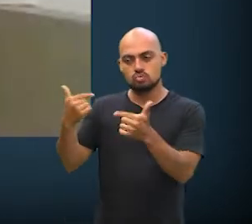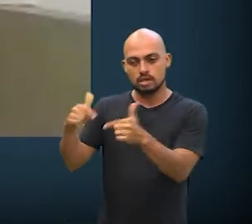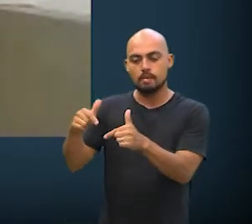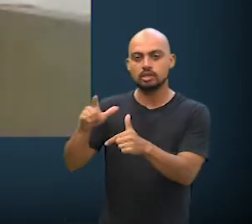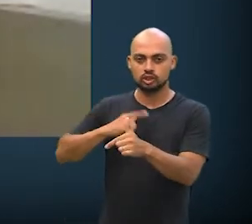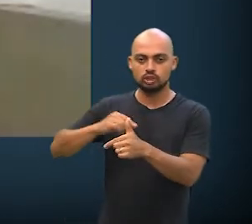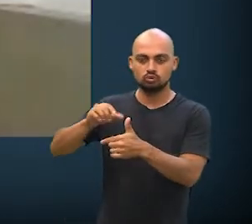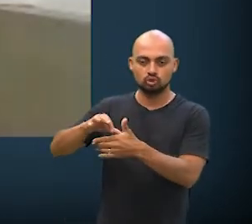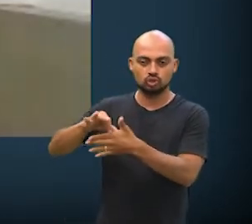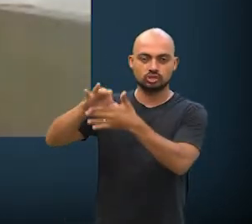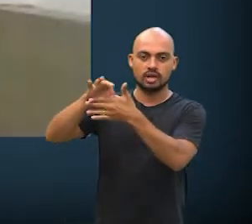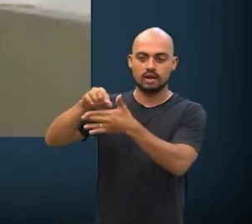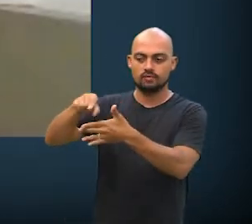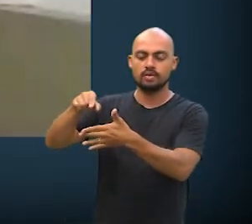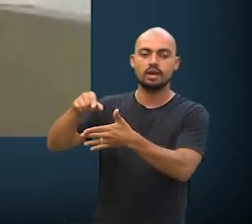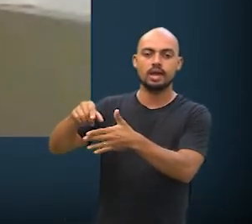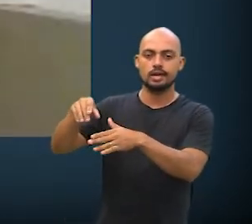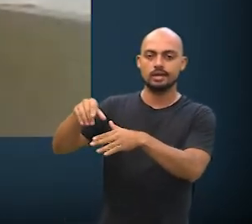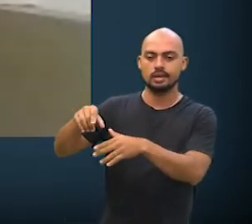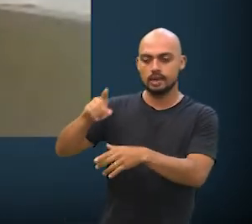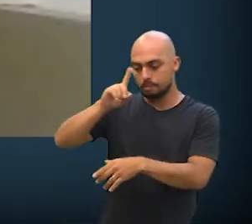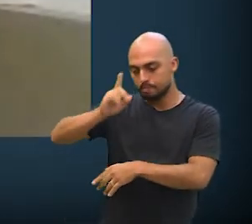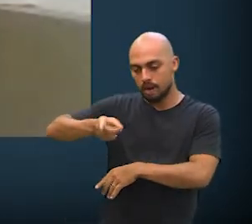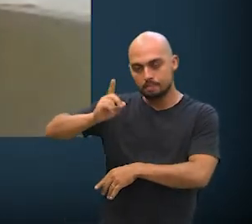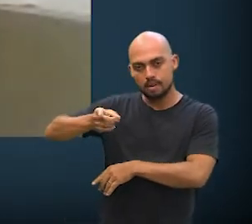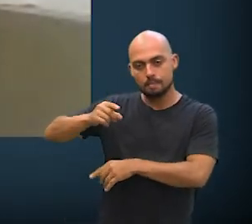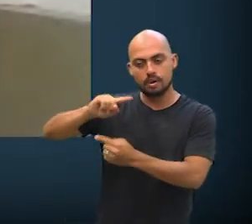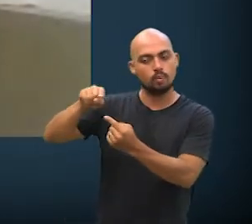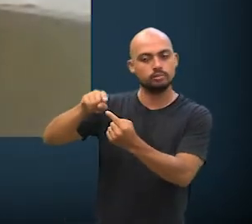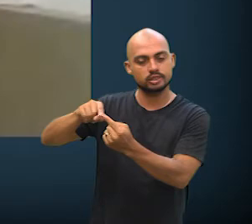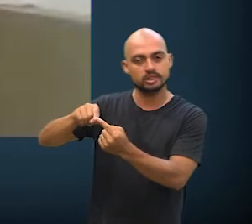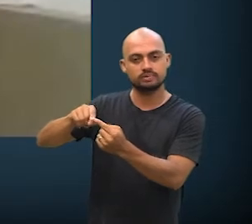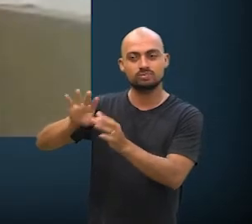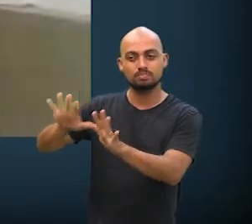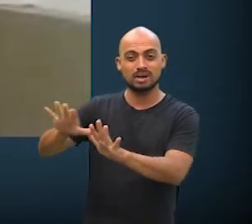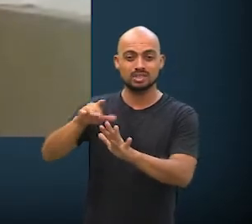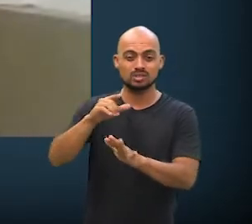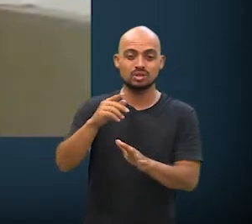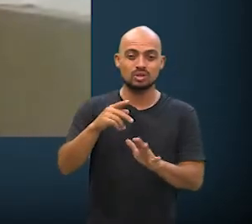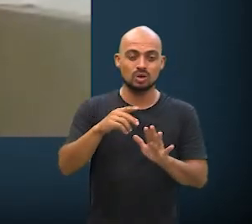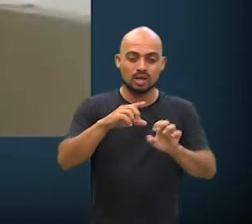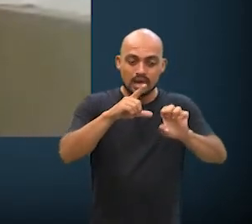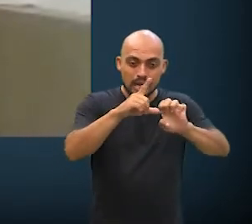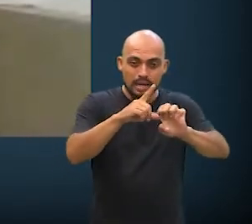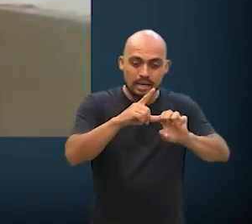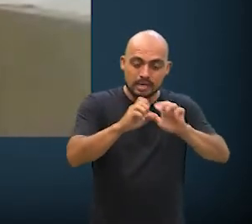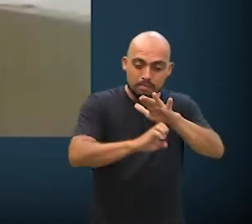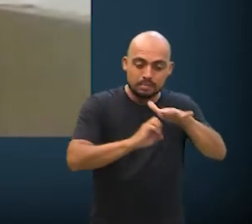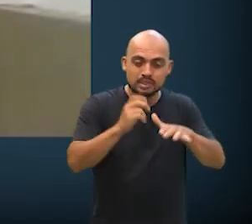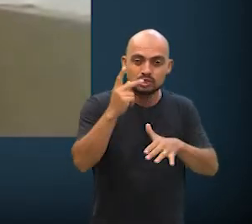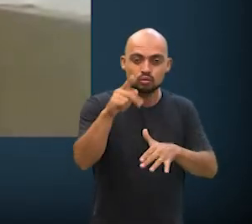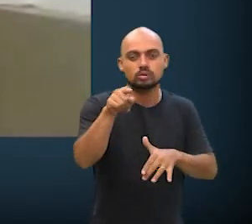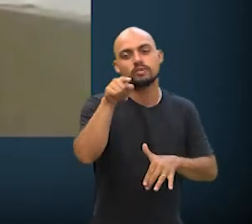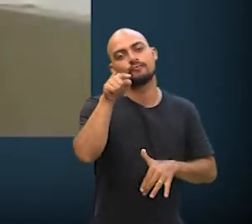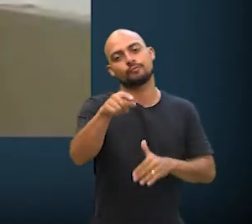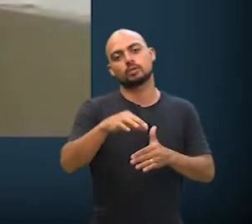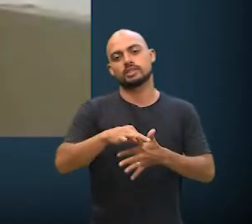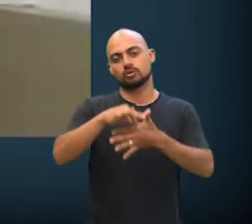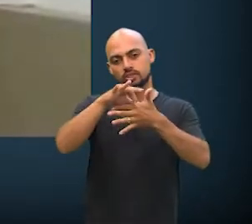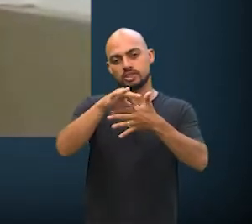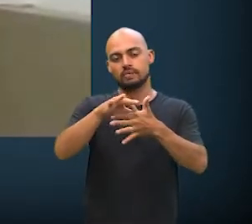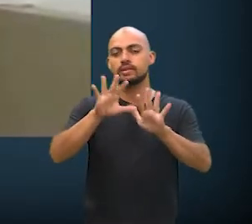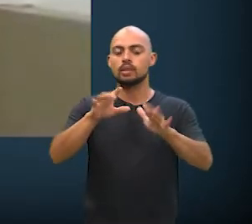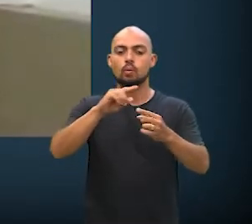dava processos, te dava metas. No seu negócio, você precisa ser o teu chefe. Então, quem dá